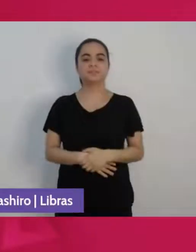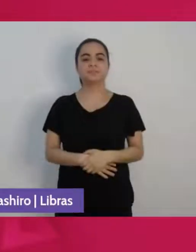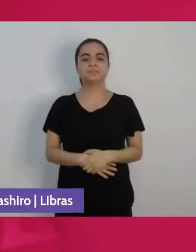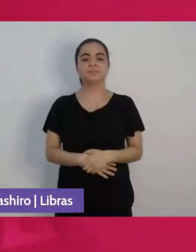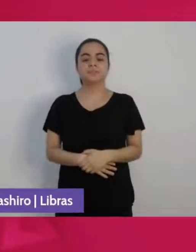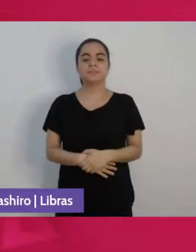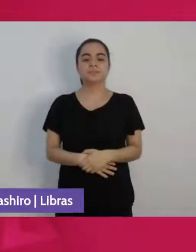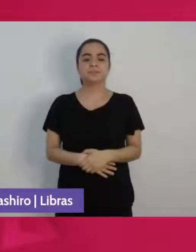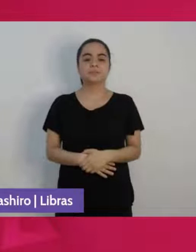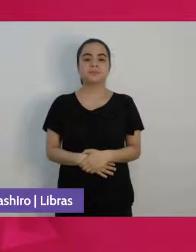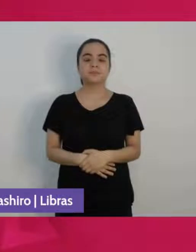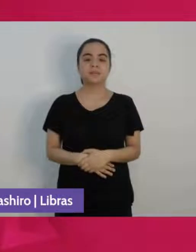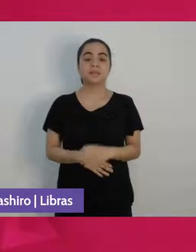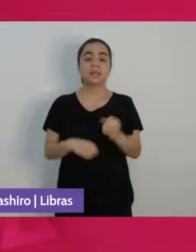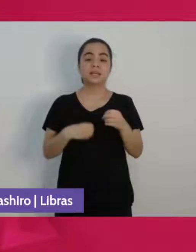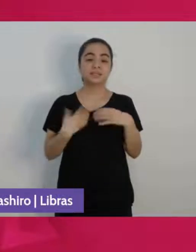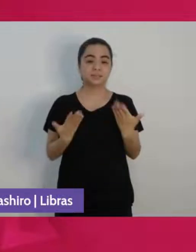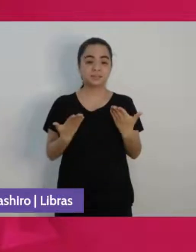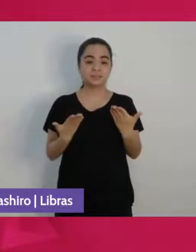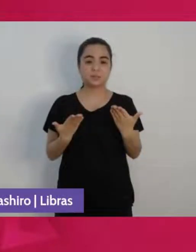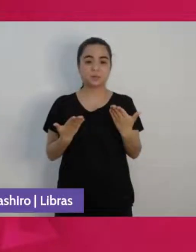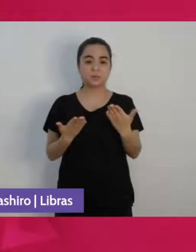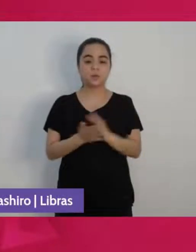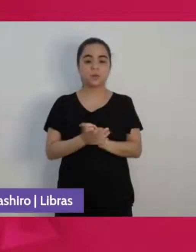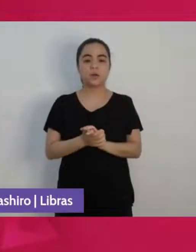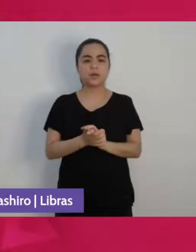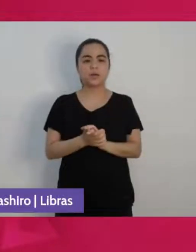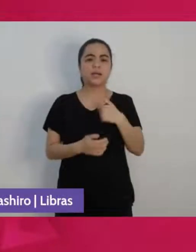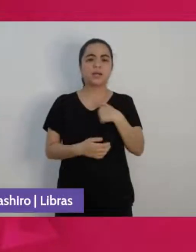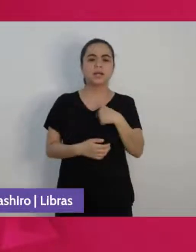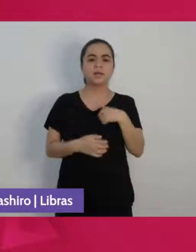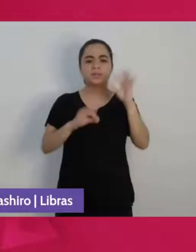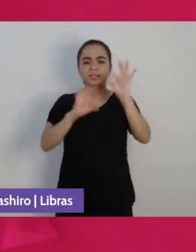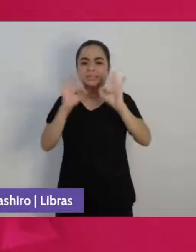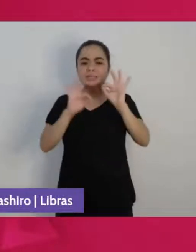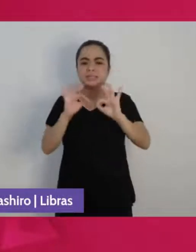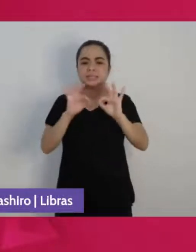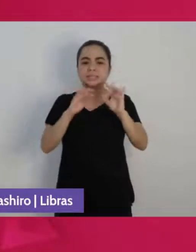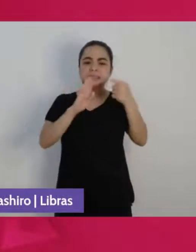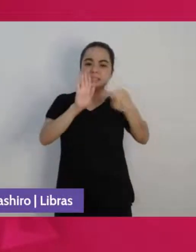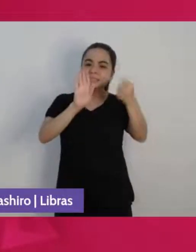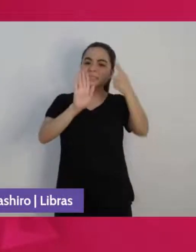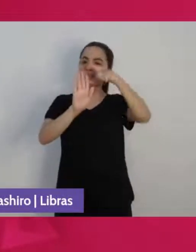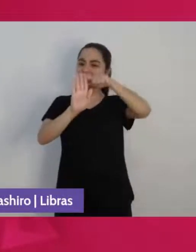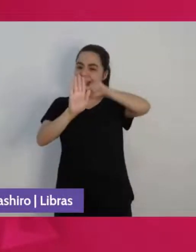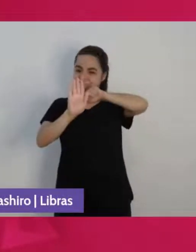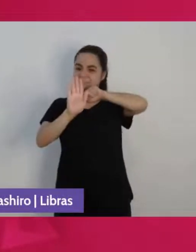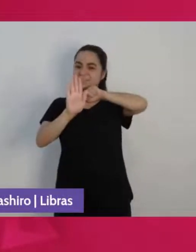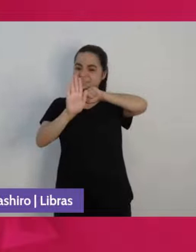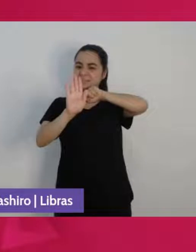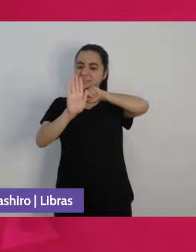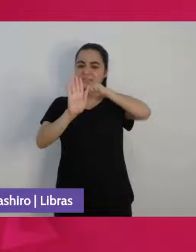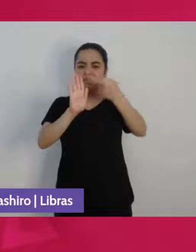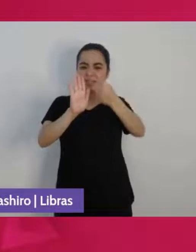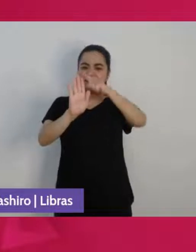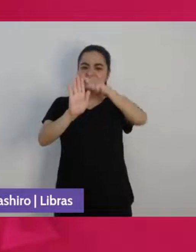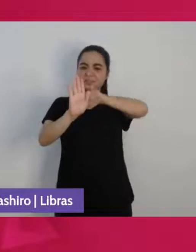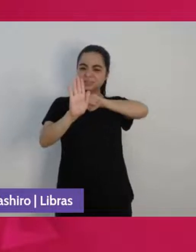Bom, então, gente, algumas coisas. Eu estava aqui nos bastidores, né? Que a gente usa esse termo